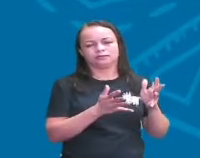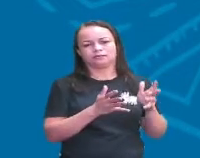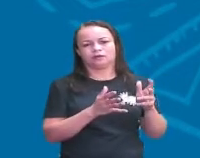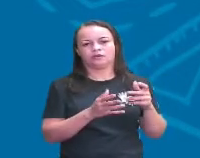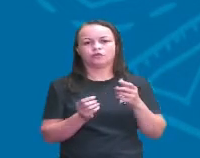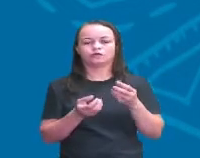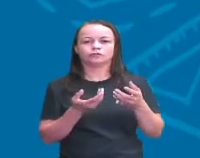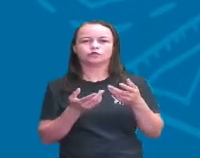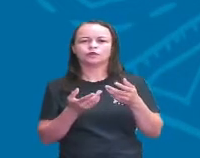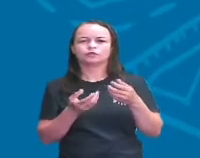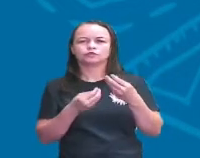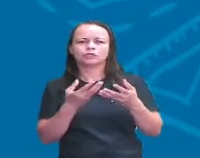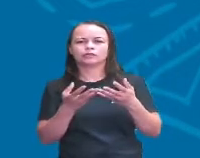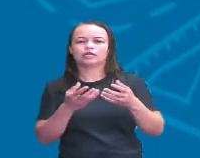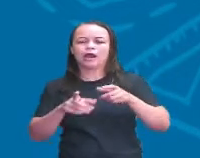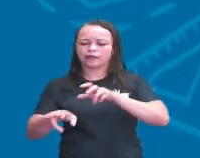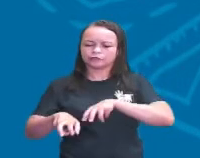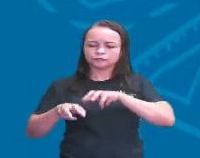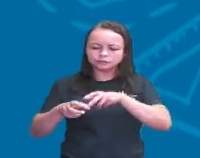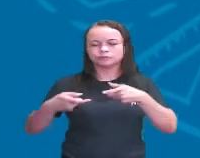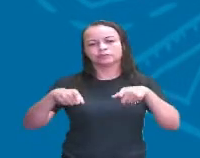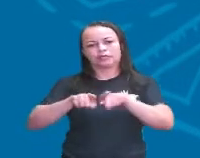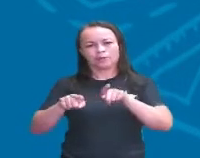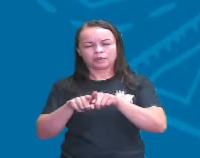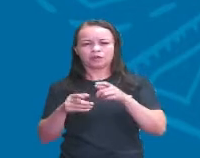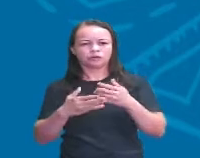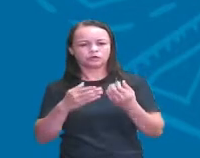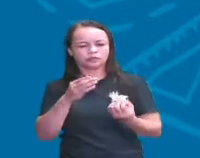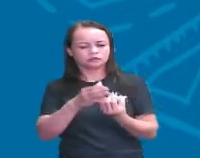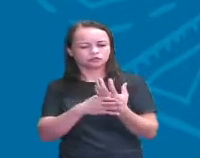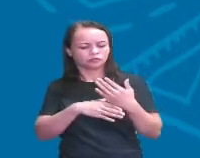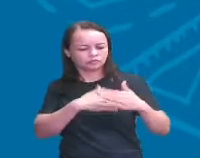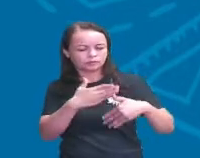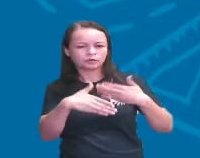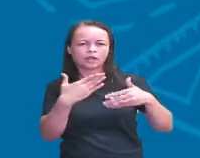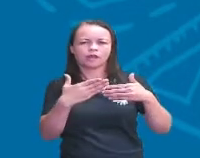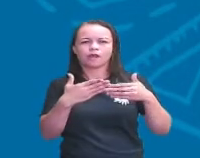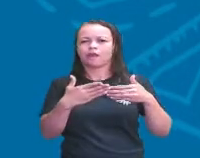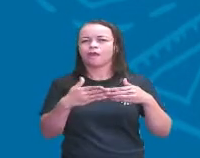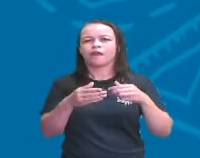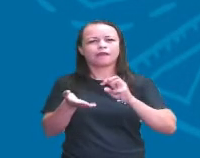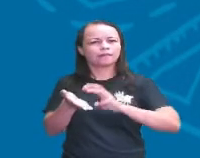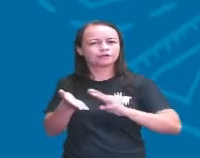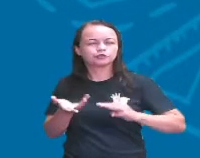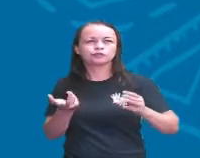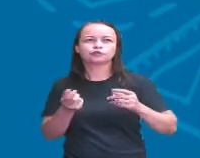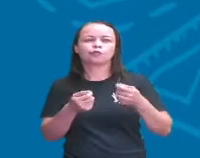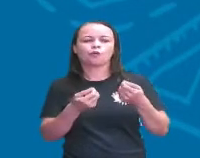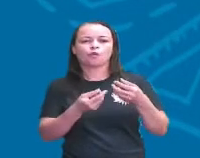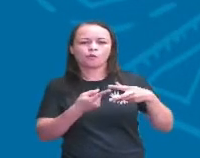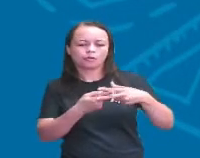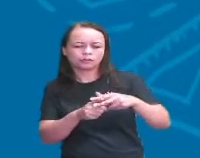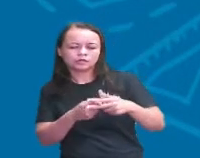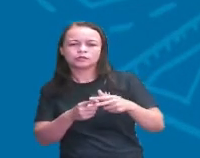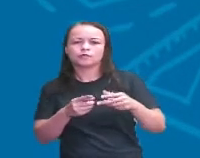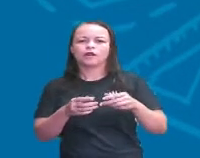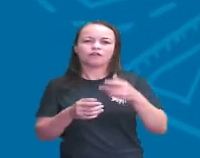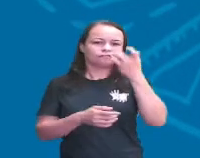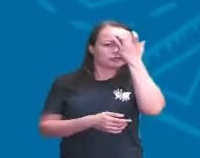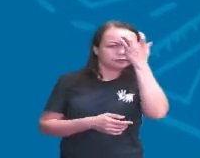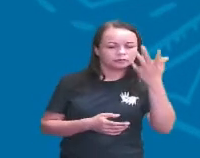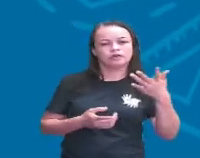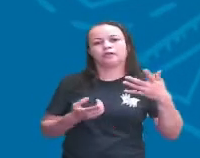eles se propuseram, quando eles desenvolveram métodos de agricultura, como máquinas para facilitar o plantio,